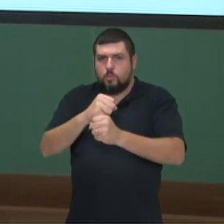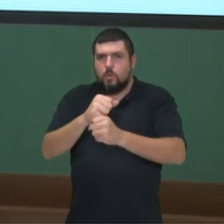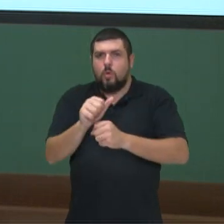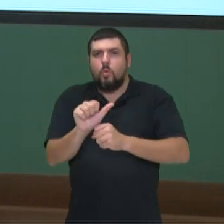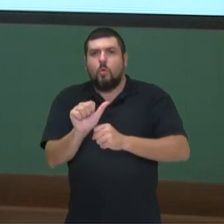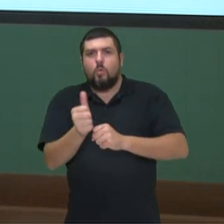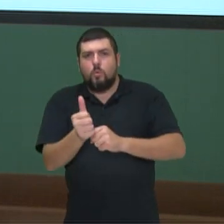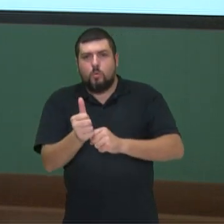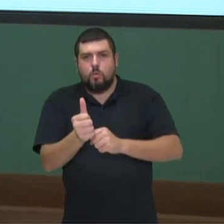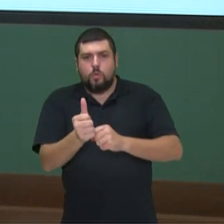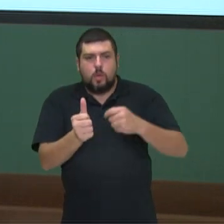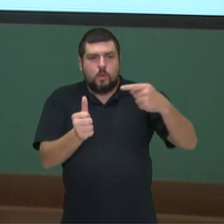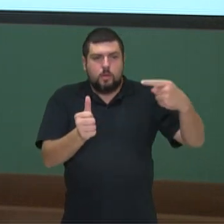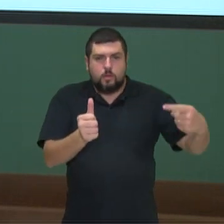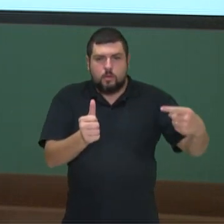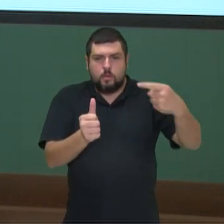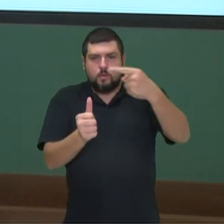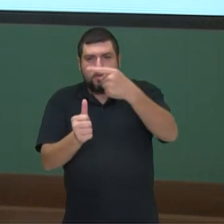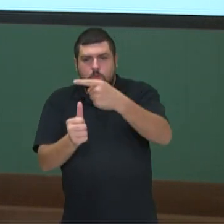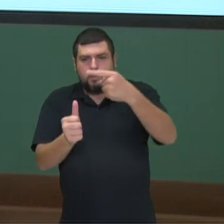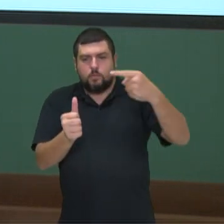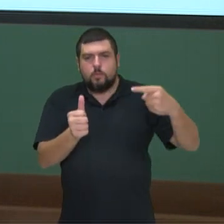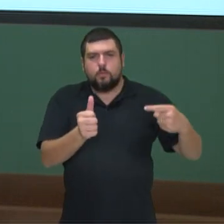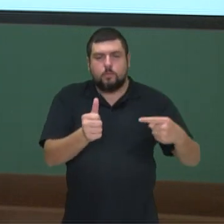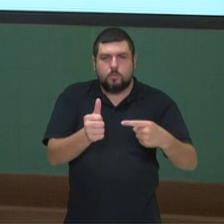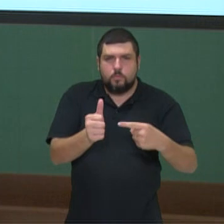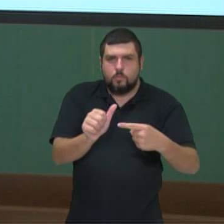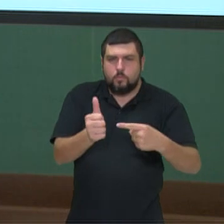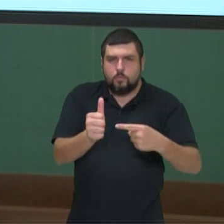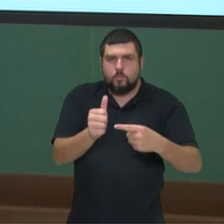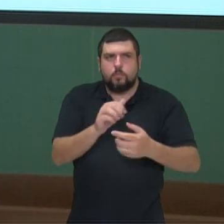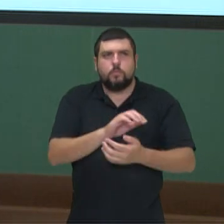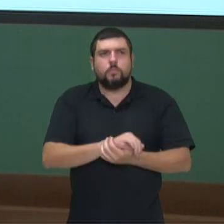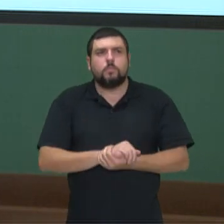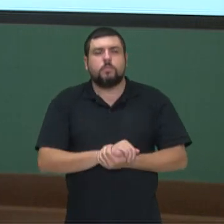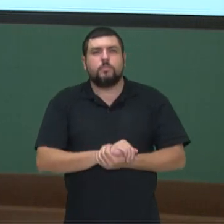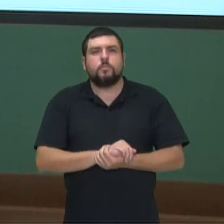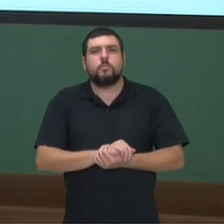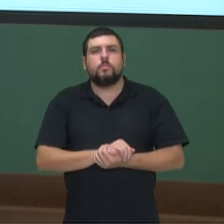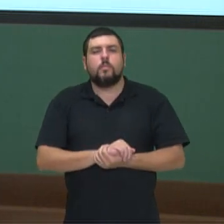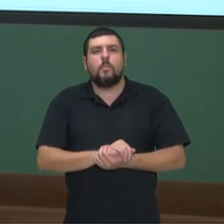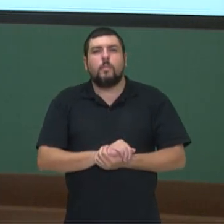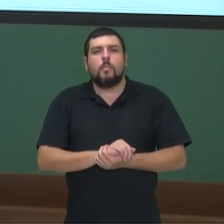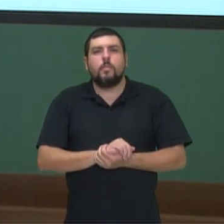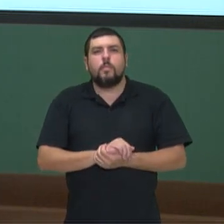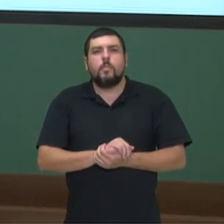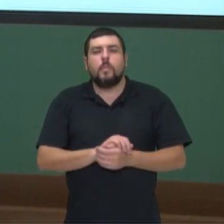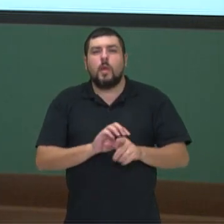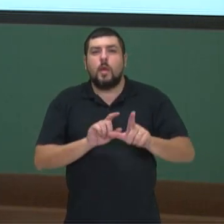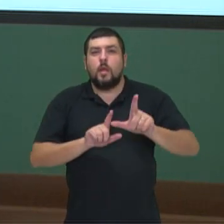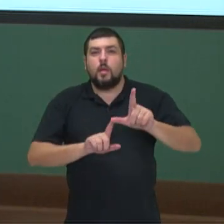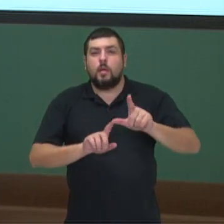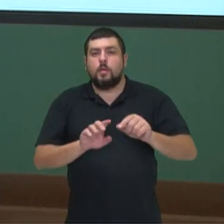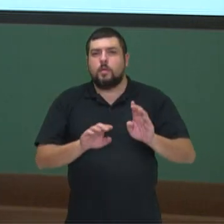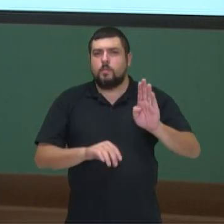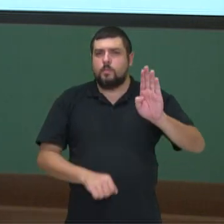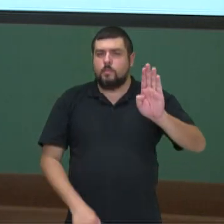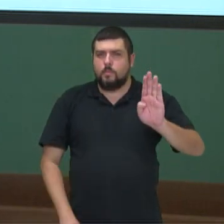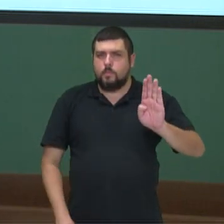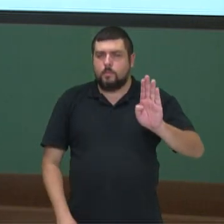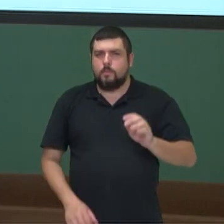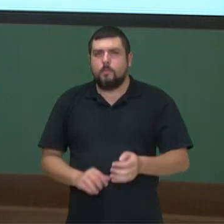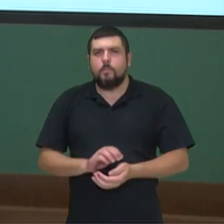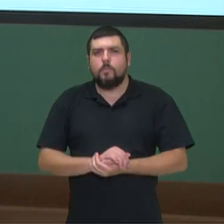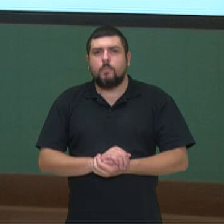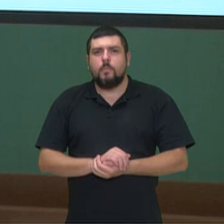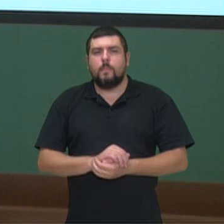resultado final também fica negativo, ok? Na letra B, nós temos menos 1 elevado à quarta